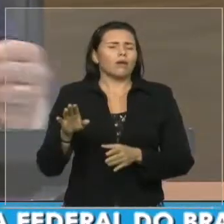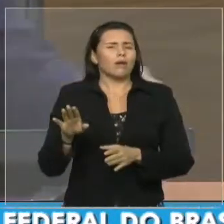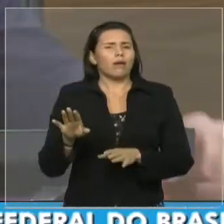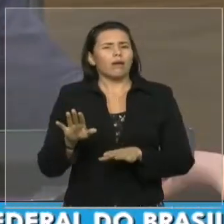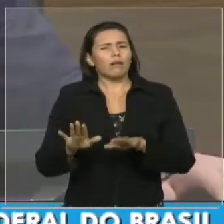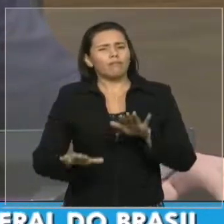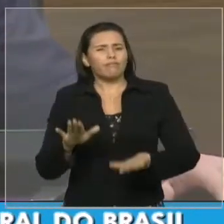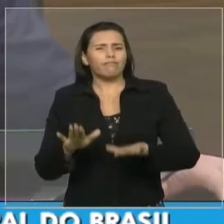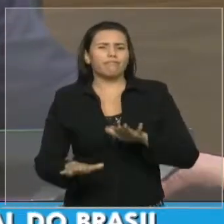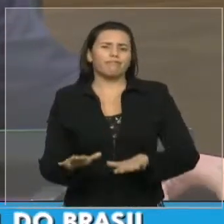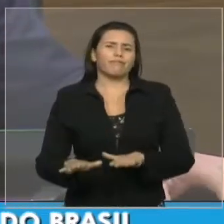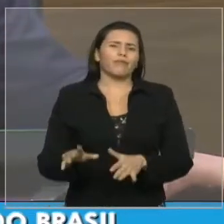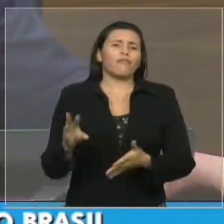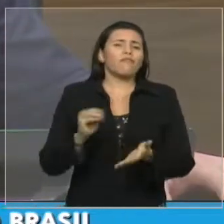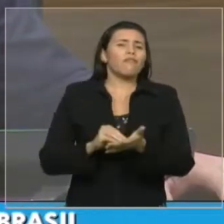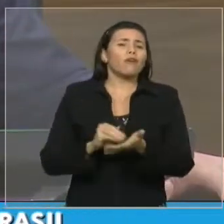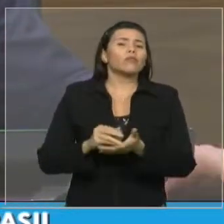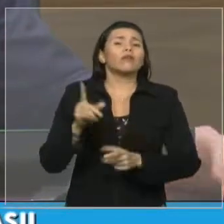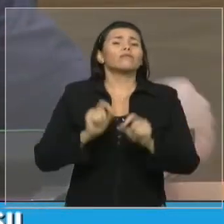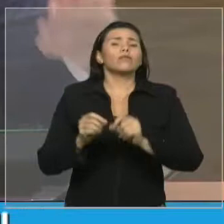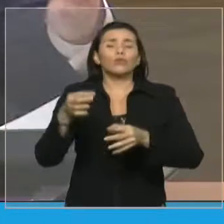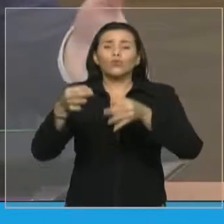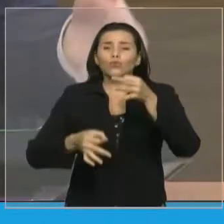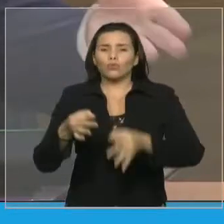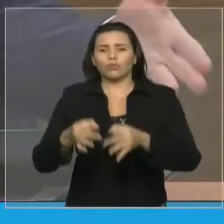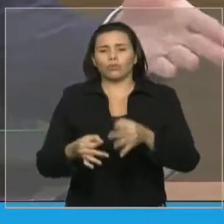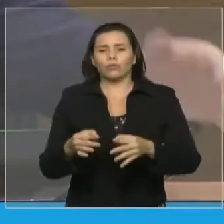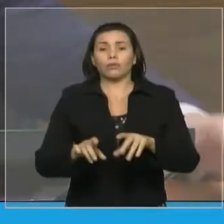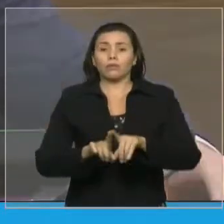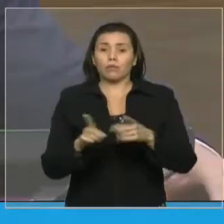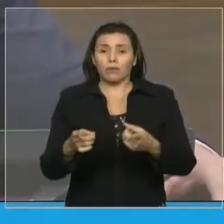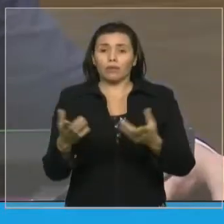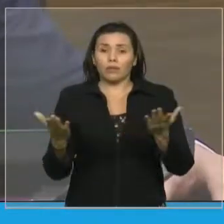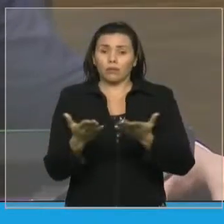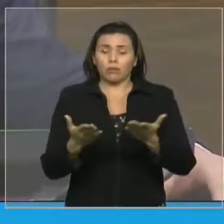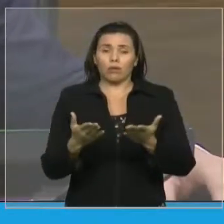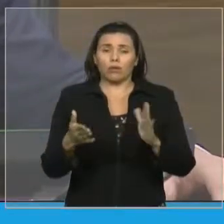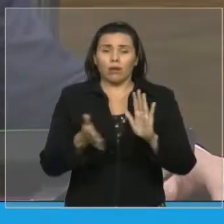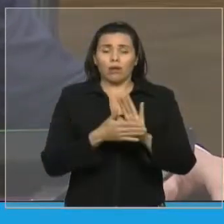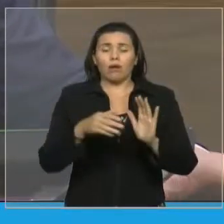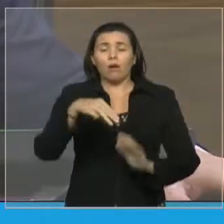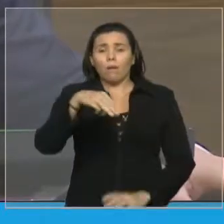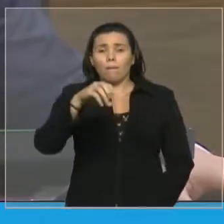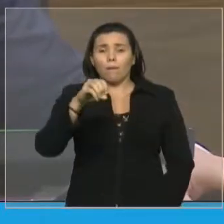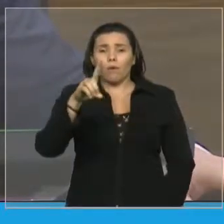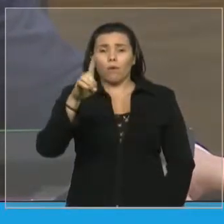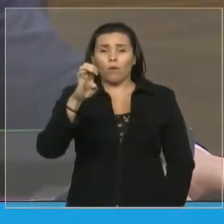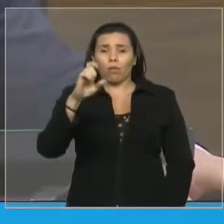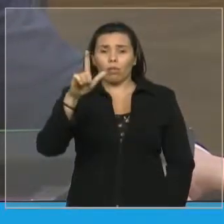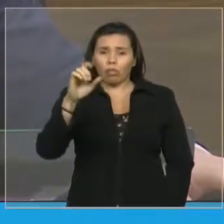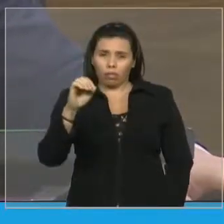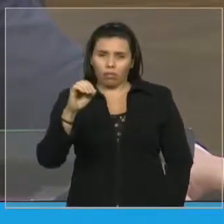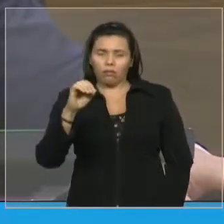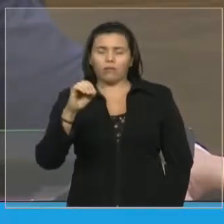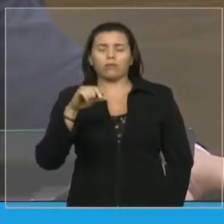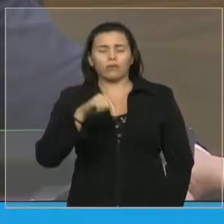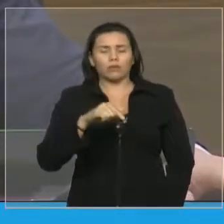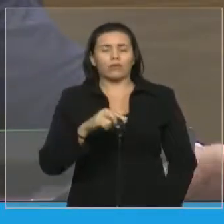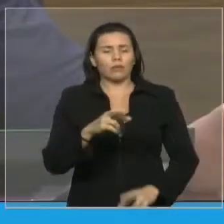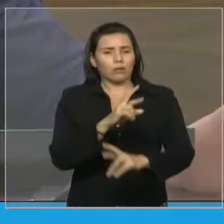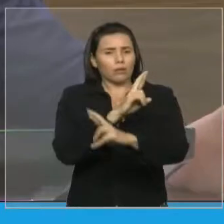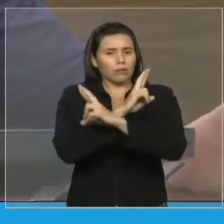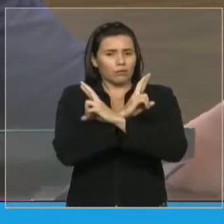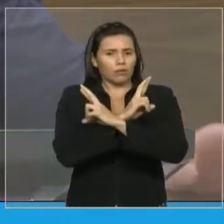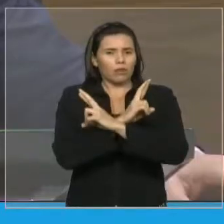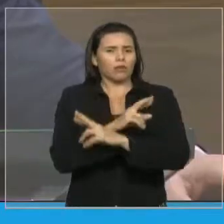chego nesse modelo atual, que agora a Receita Federal do Brasil completa 50 anos, e vejo que